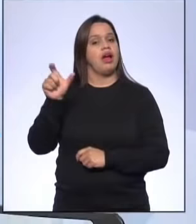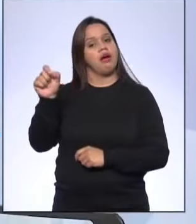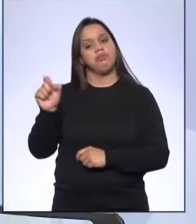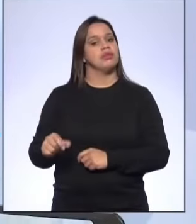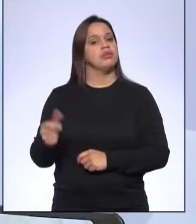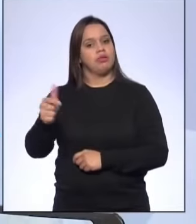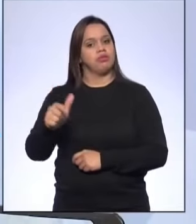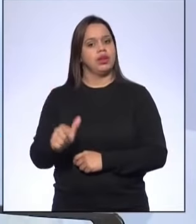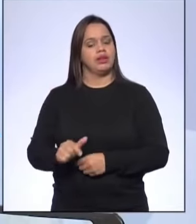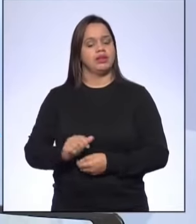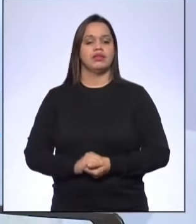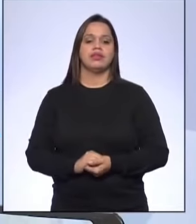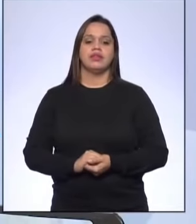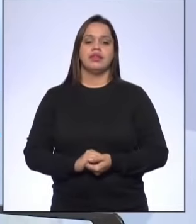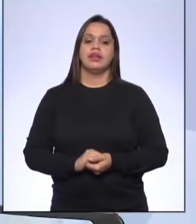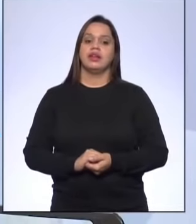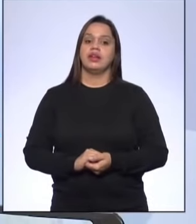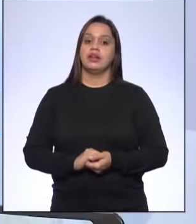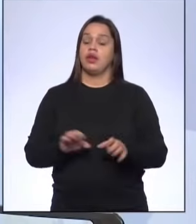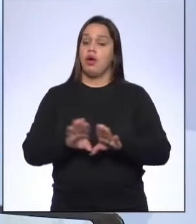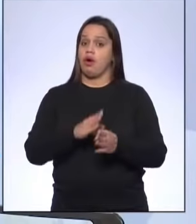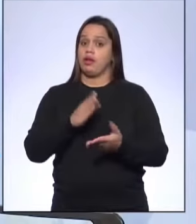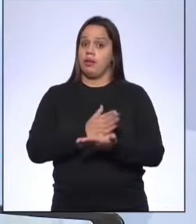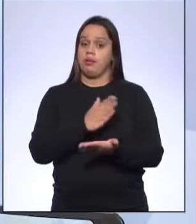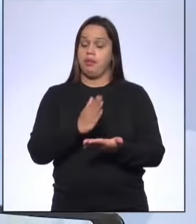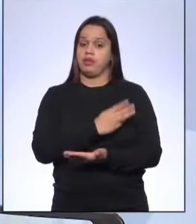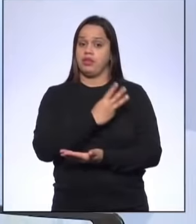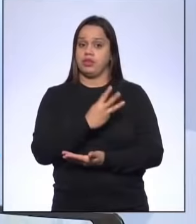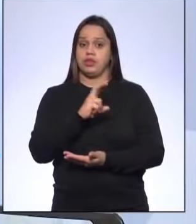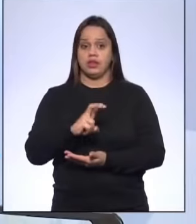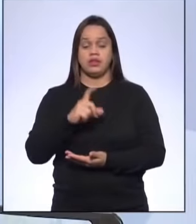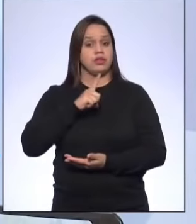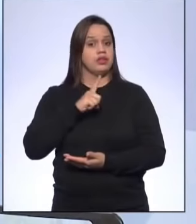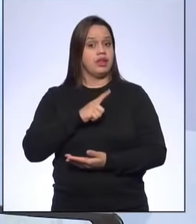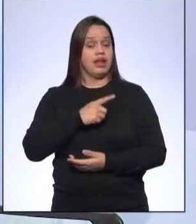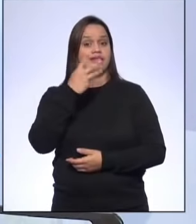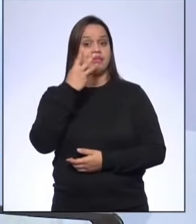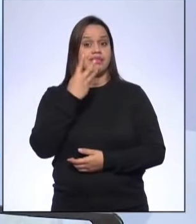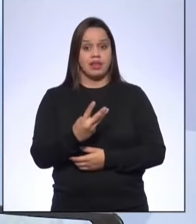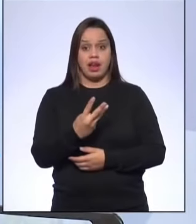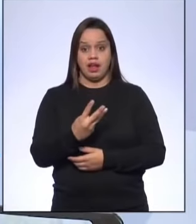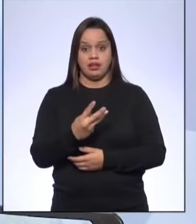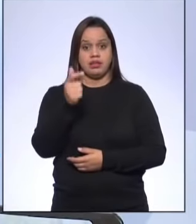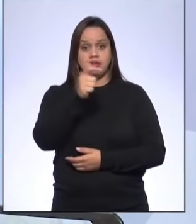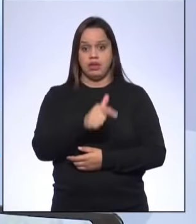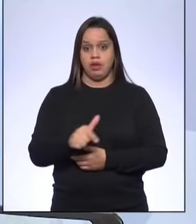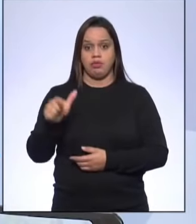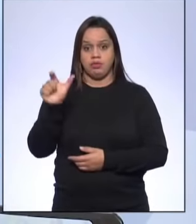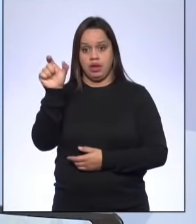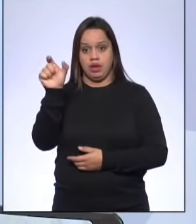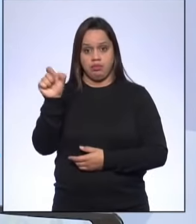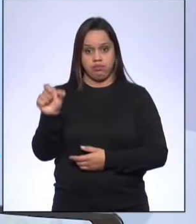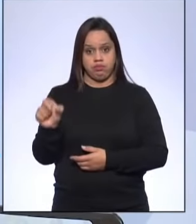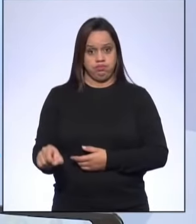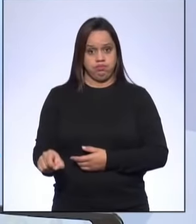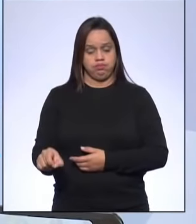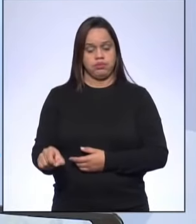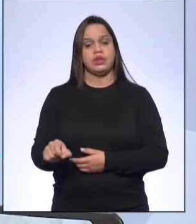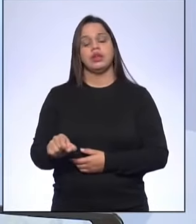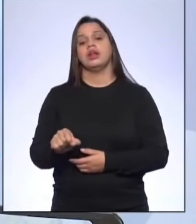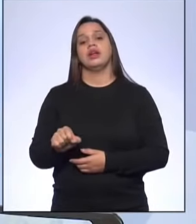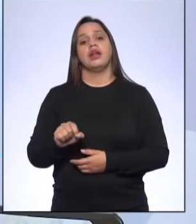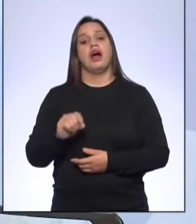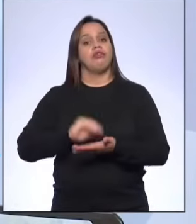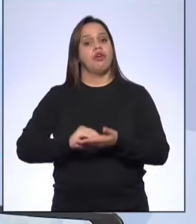nós vemos a página ter que five na página 35 tem três invertebrados ok tá faltando só um